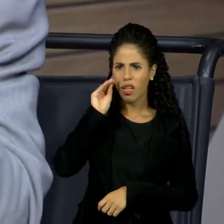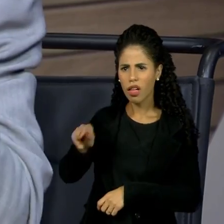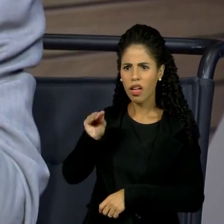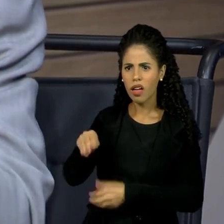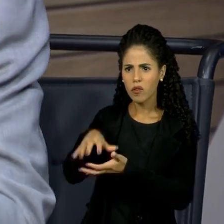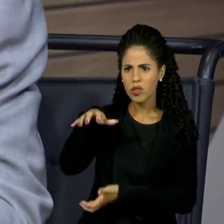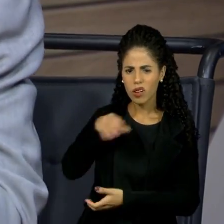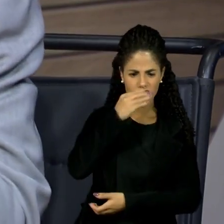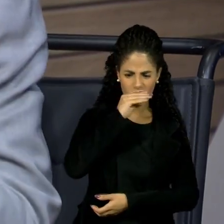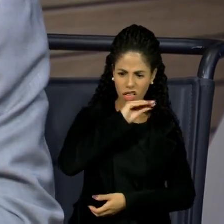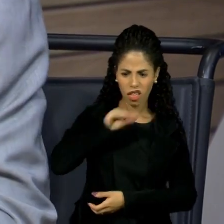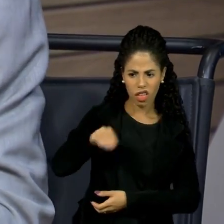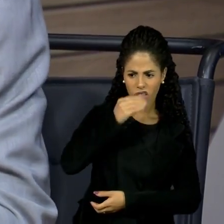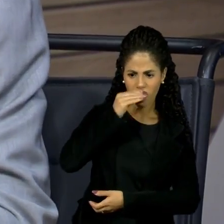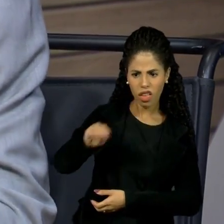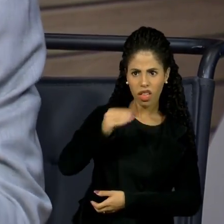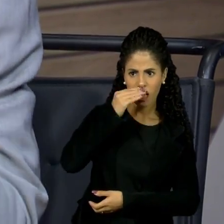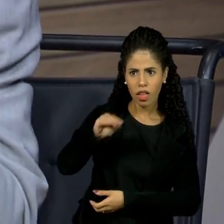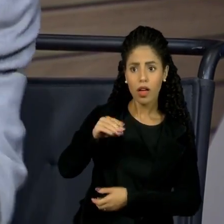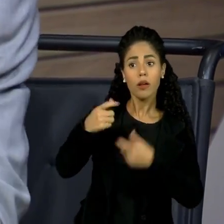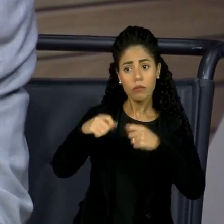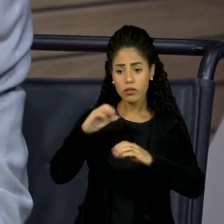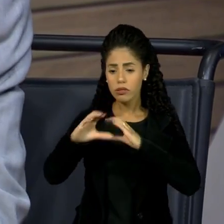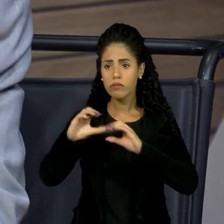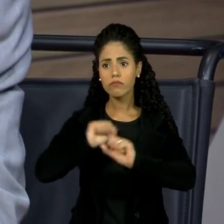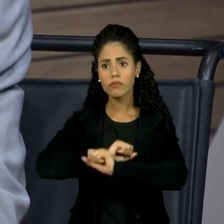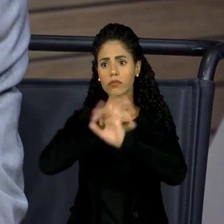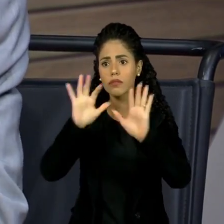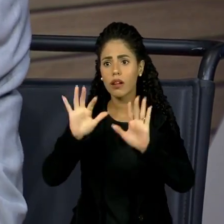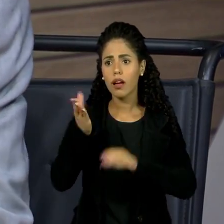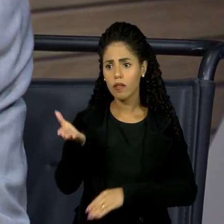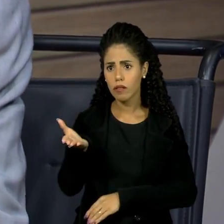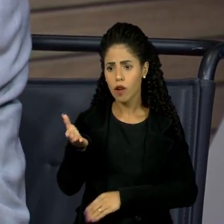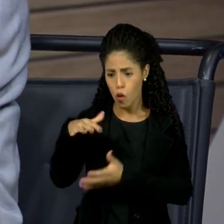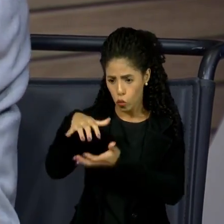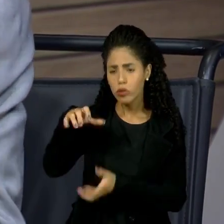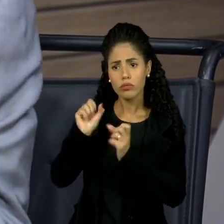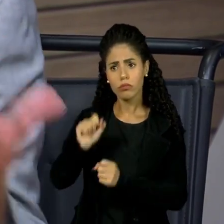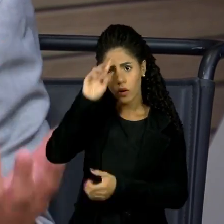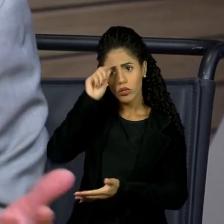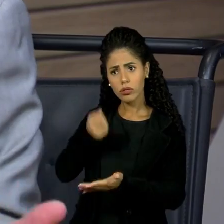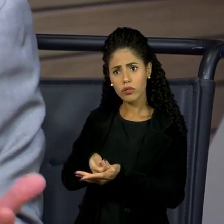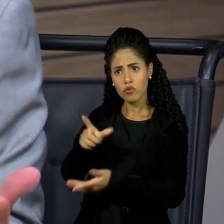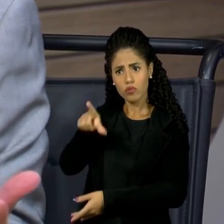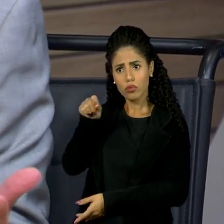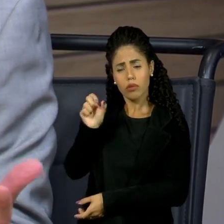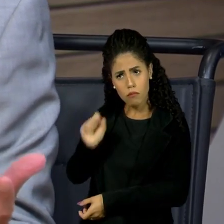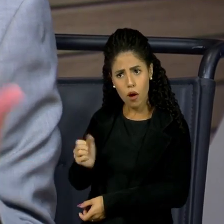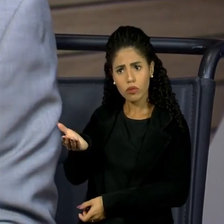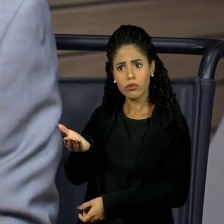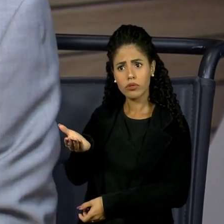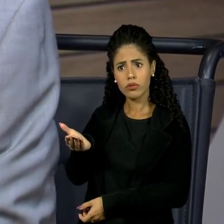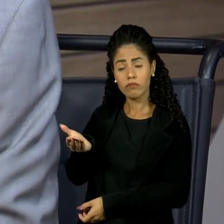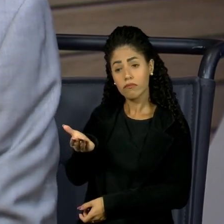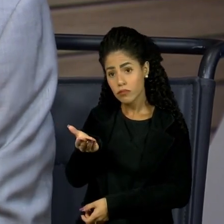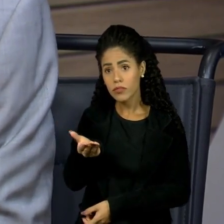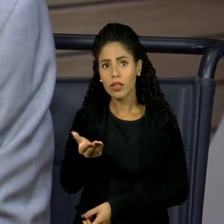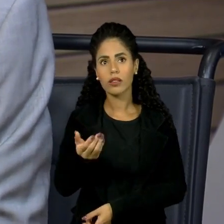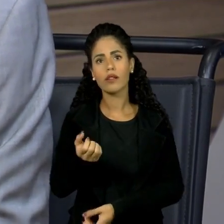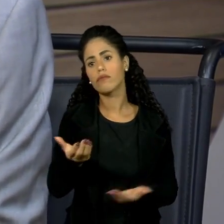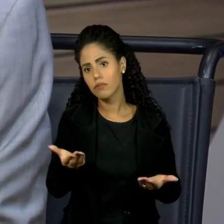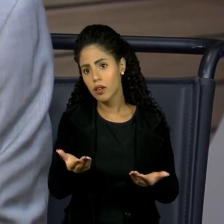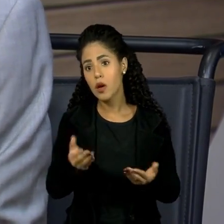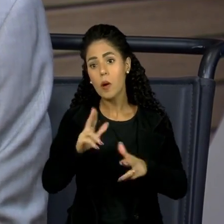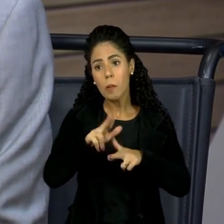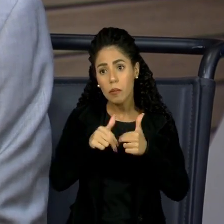sem desenvolver as suas habilidades para se comunicar e para bem tratar. Não é à toa que a segunda ou terceira causa